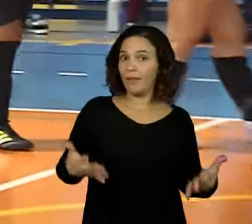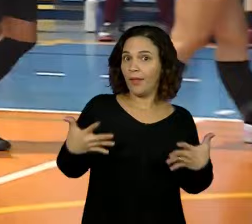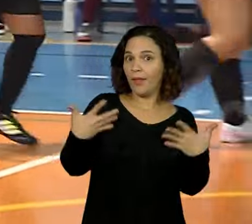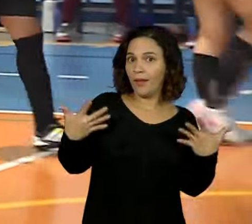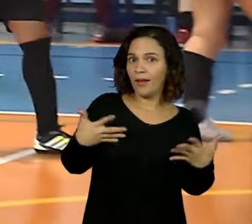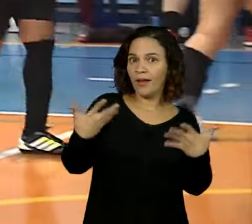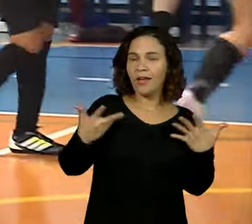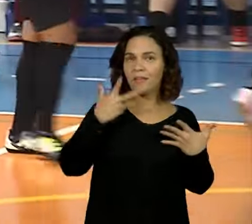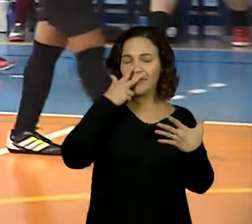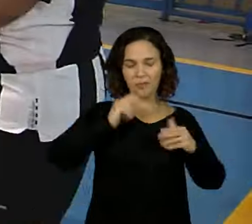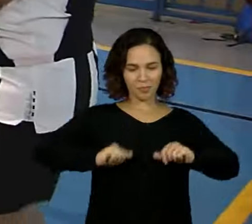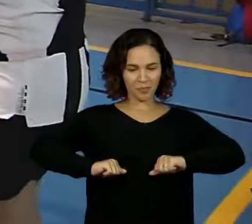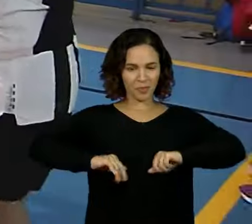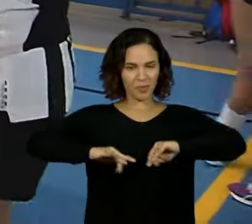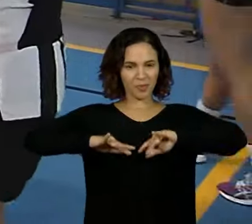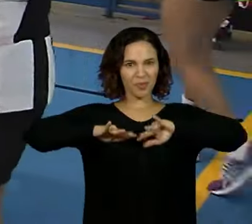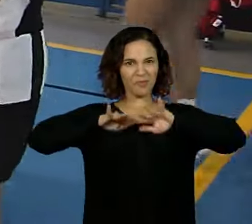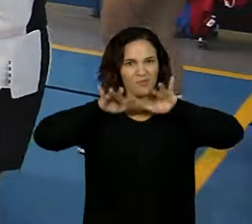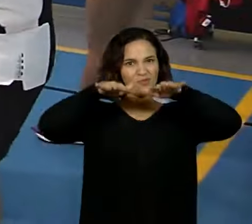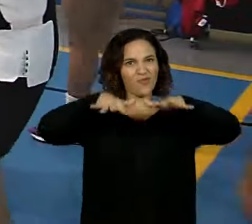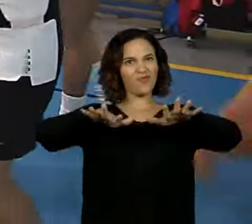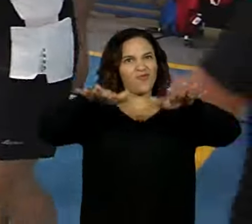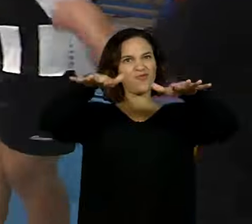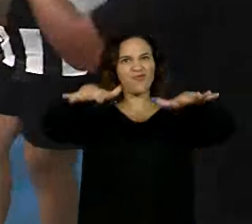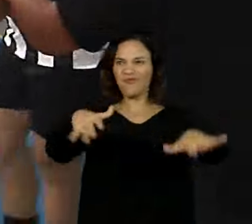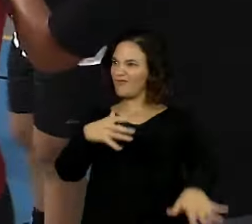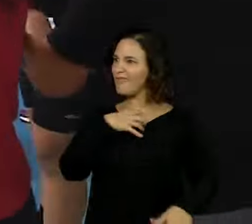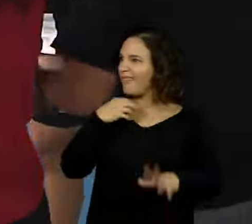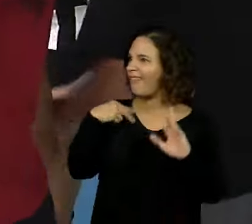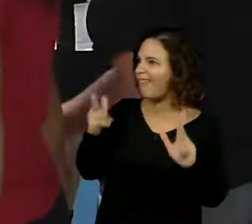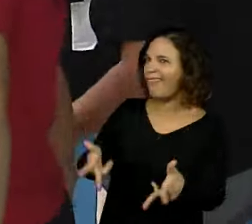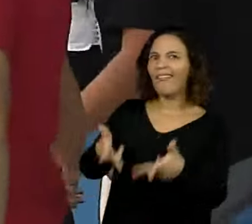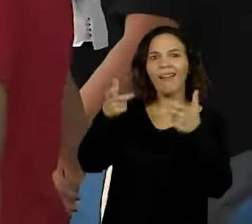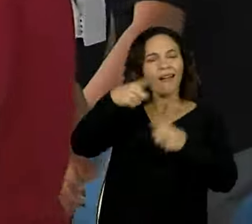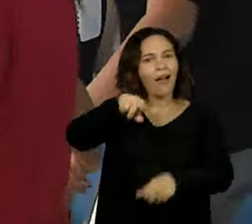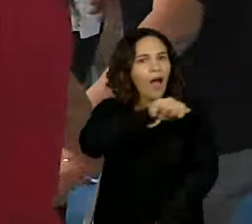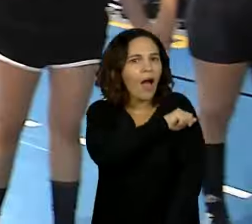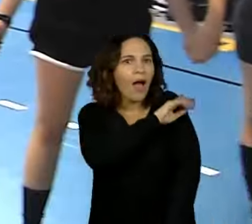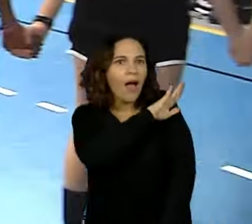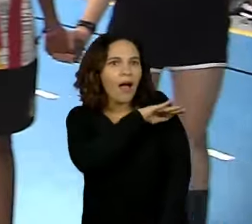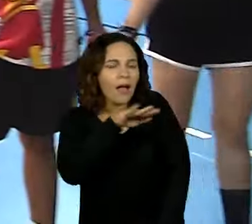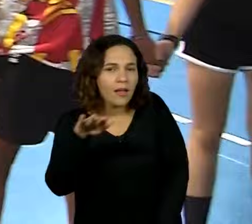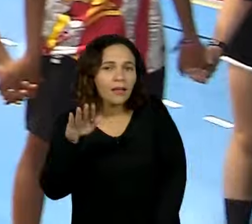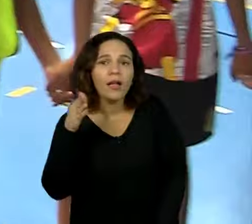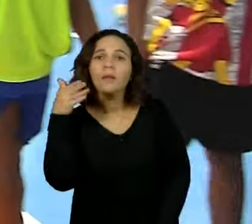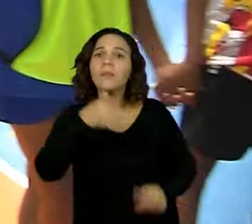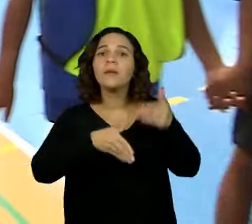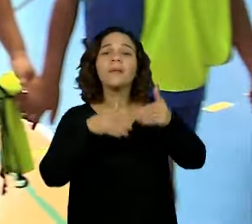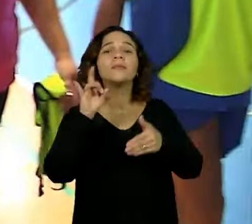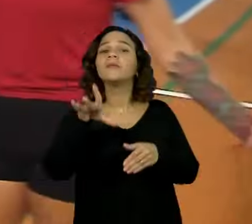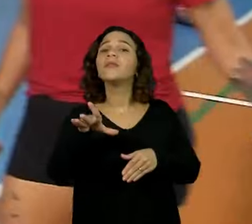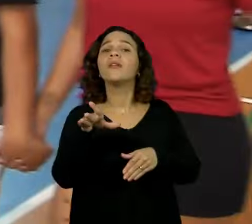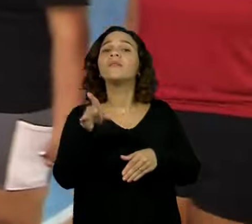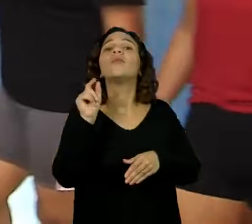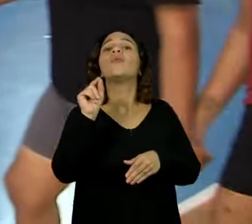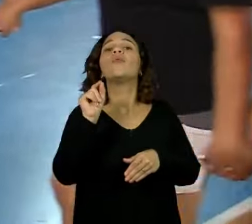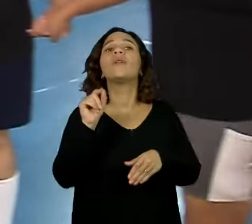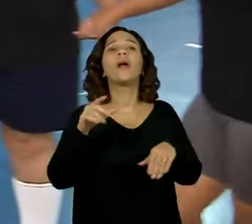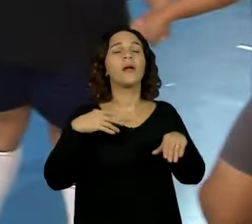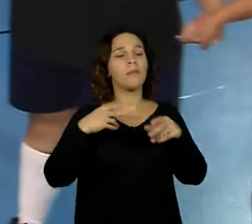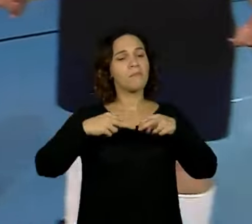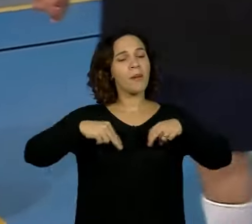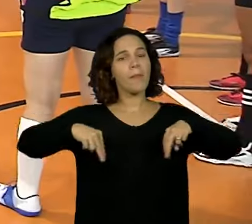chega a transbordar mesmo, viu? Tanto que eu fiquei sabendo que algumas alunas vêm apenas para participar da roda